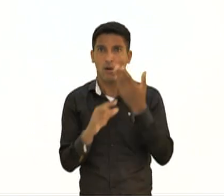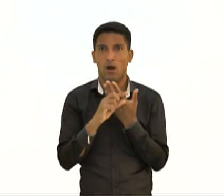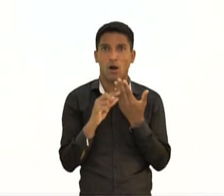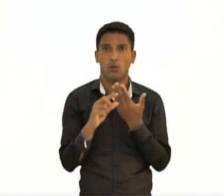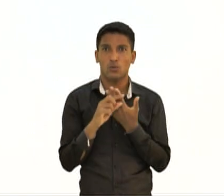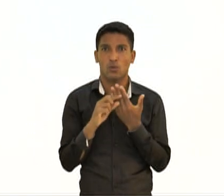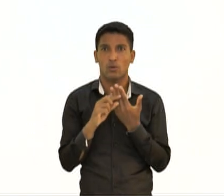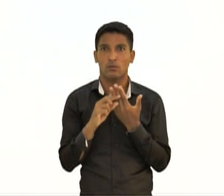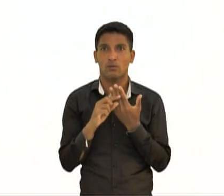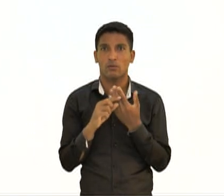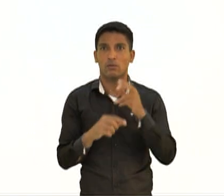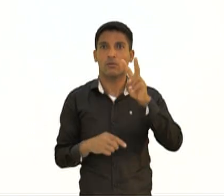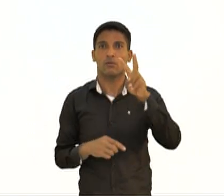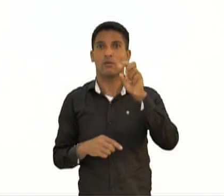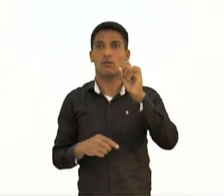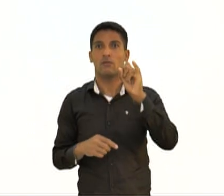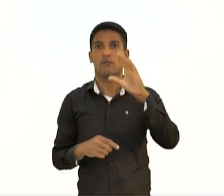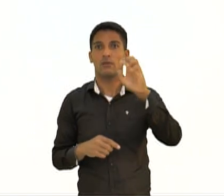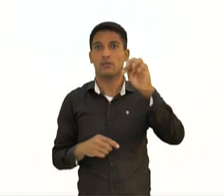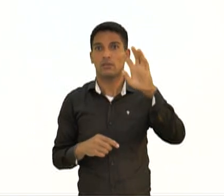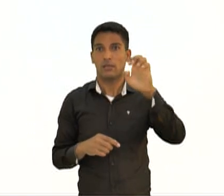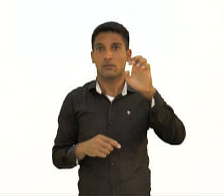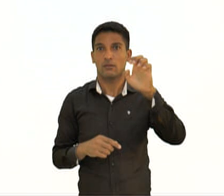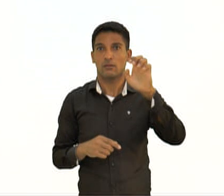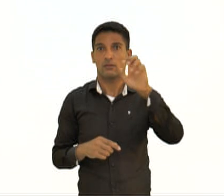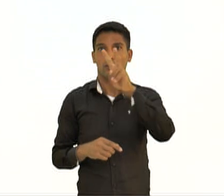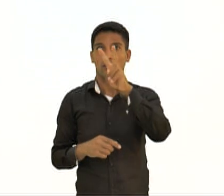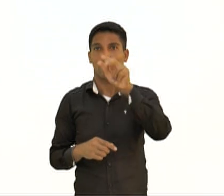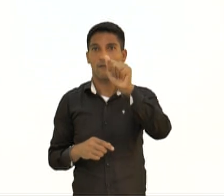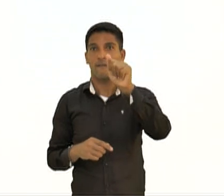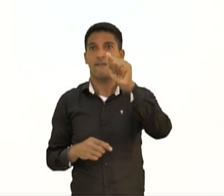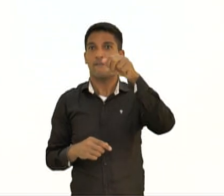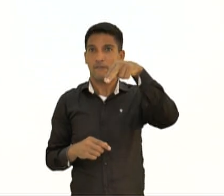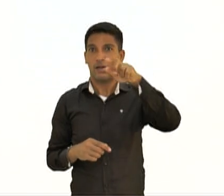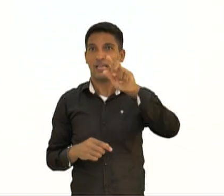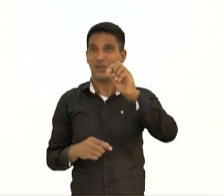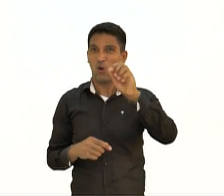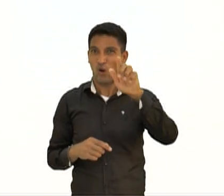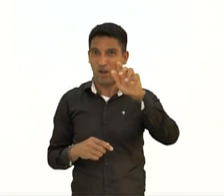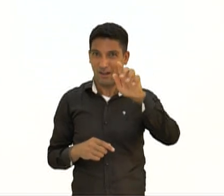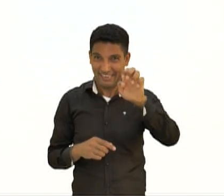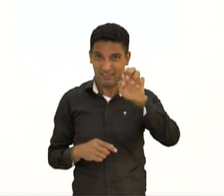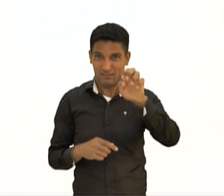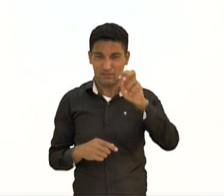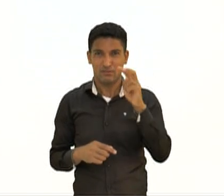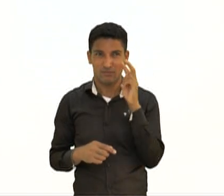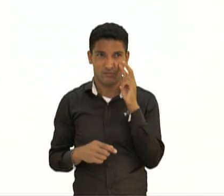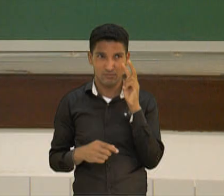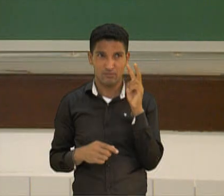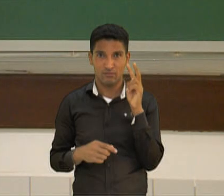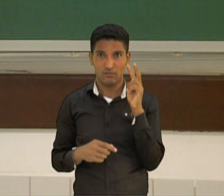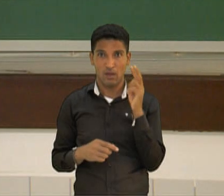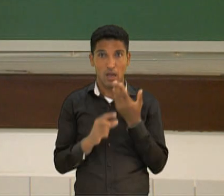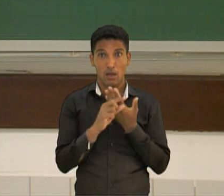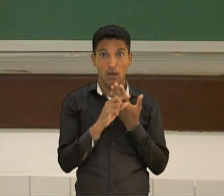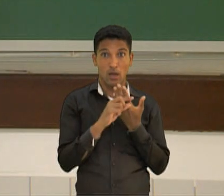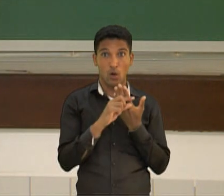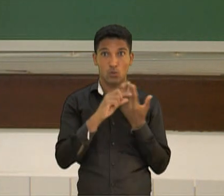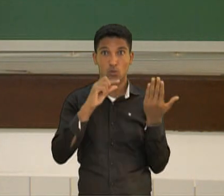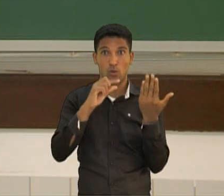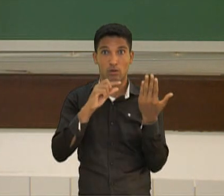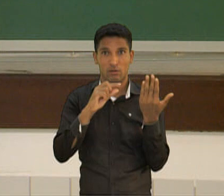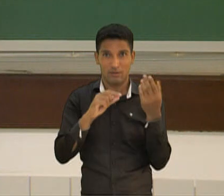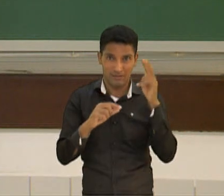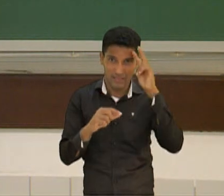que o impressionismo ele foi aquele que abriu as portas para essa sugestão de que não havia mais necessidade